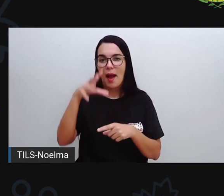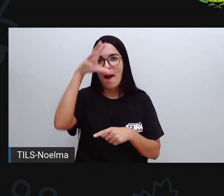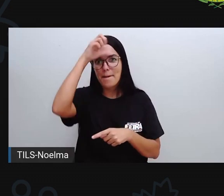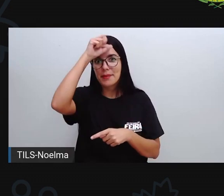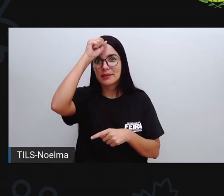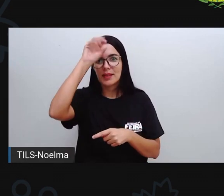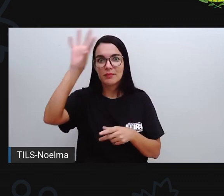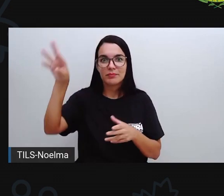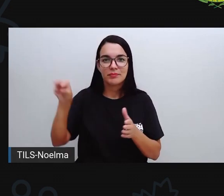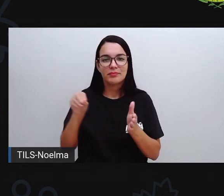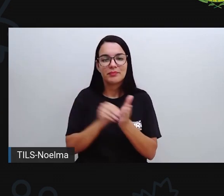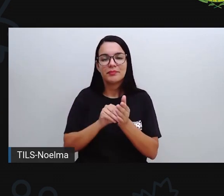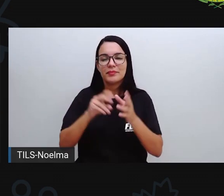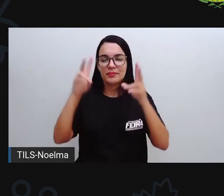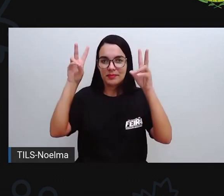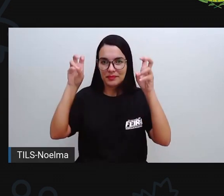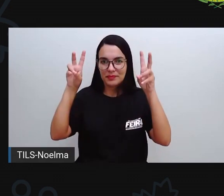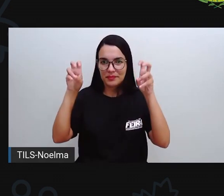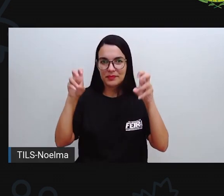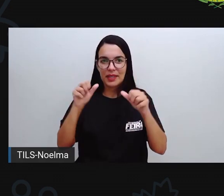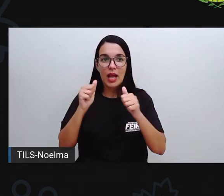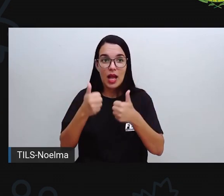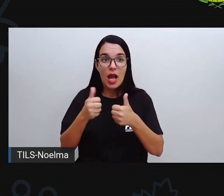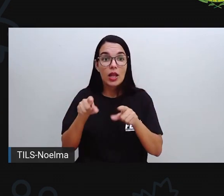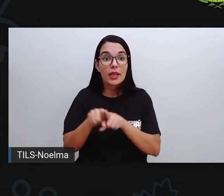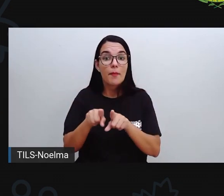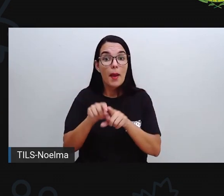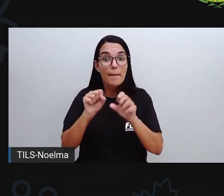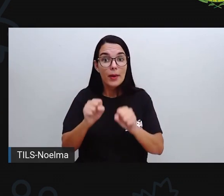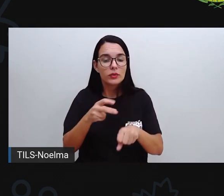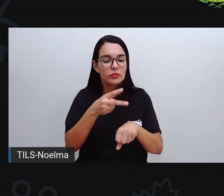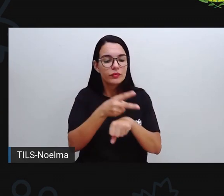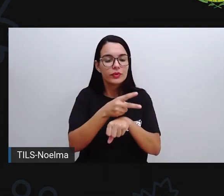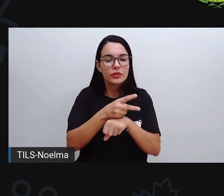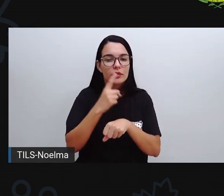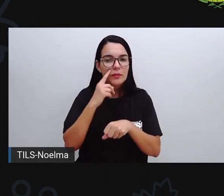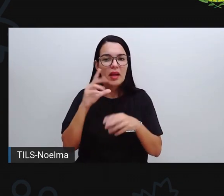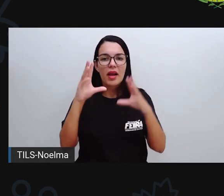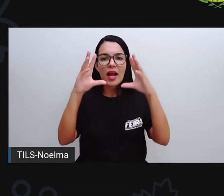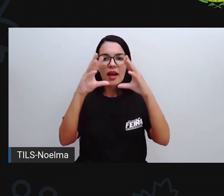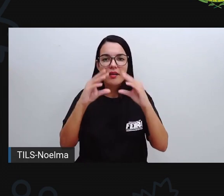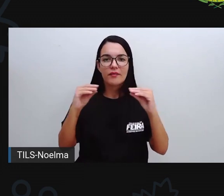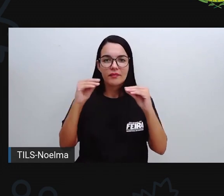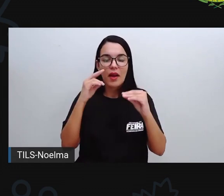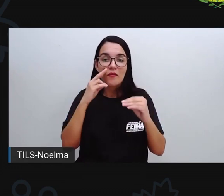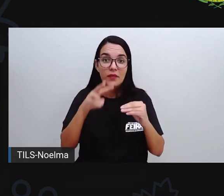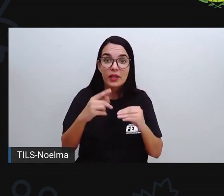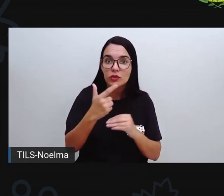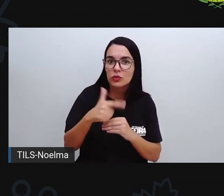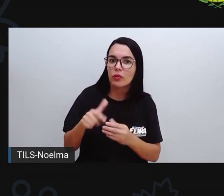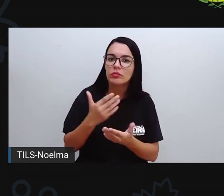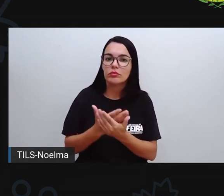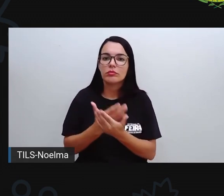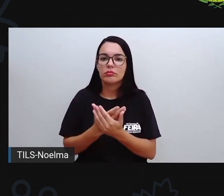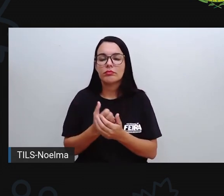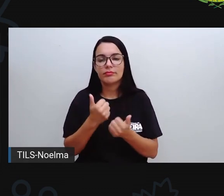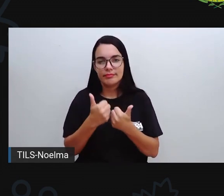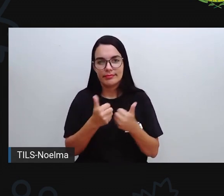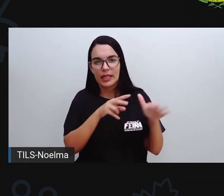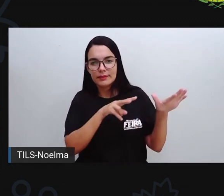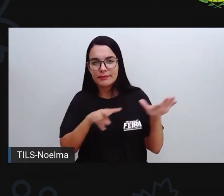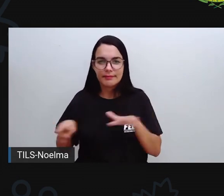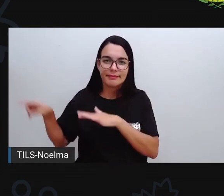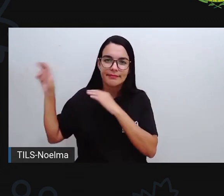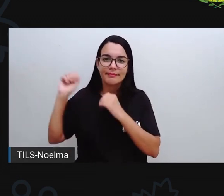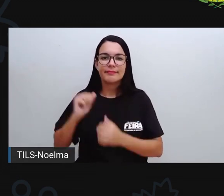aí os conteúdos direitinho. Vocês podem até estar vendo os outros vídeos para revisar os conteúdos estudados aí durante esse